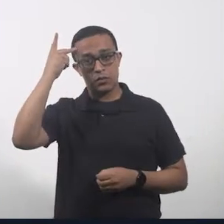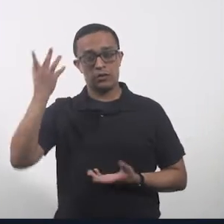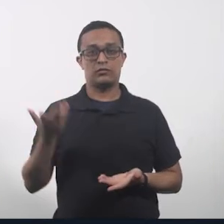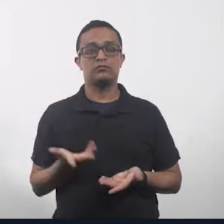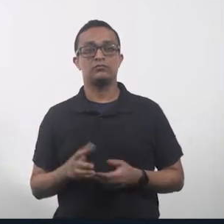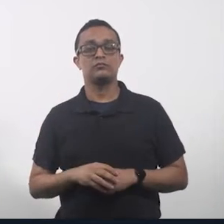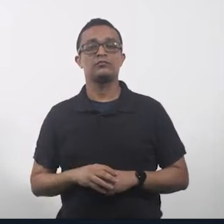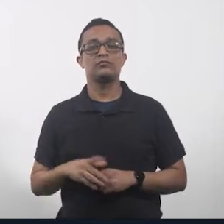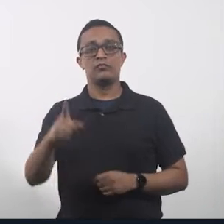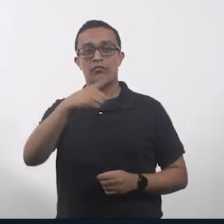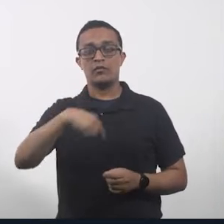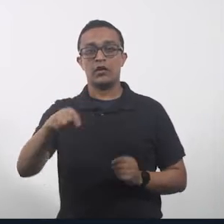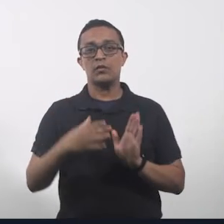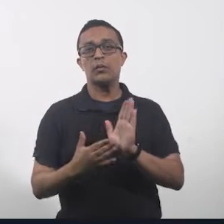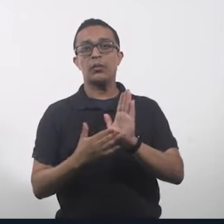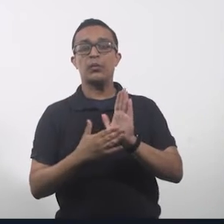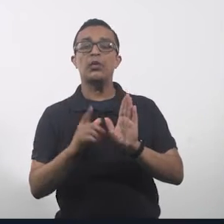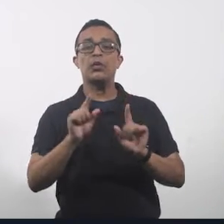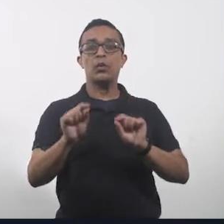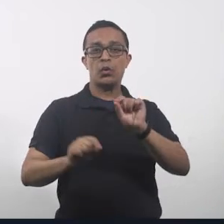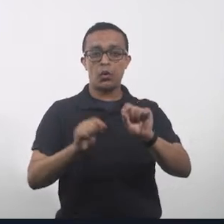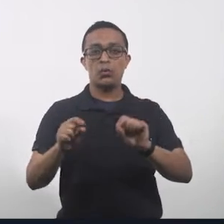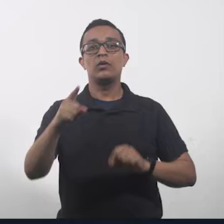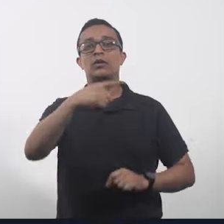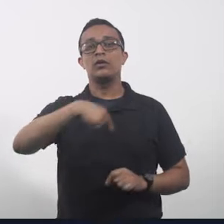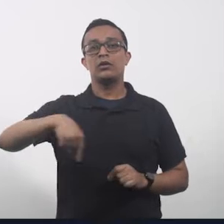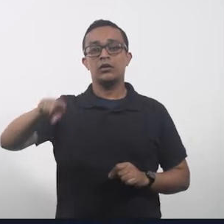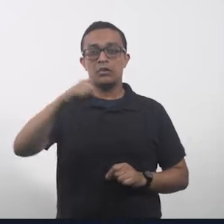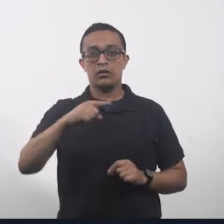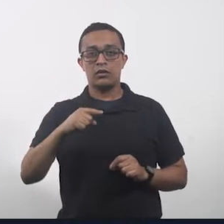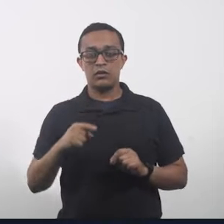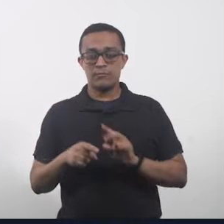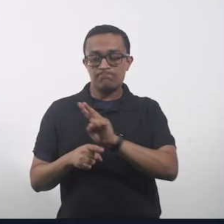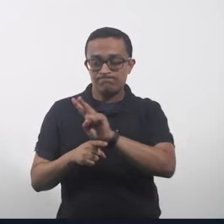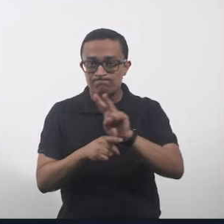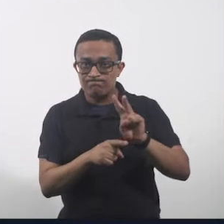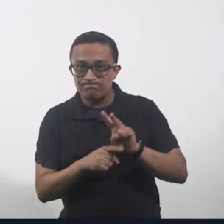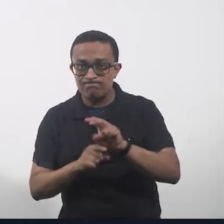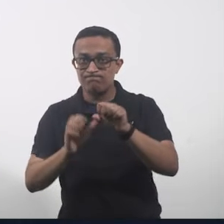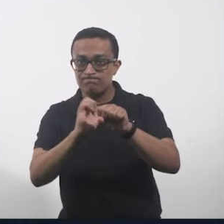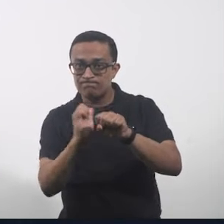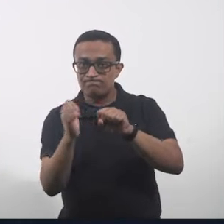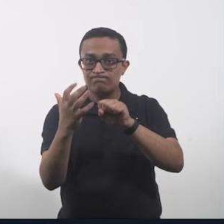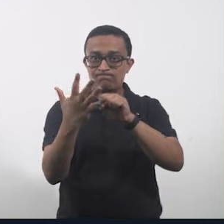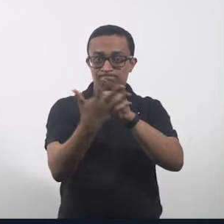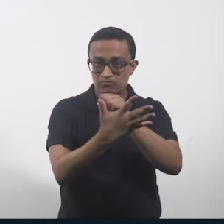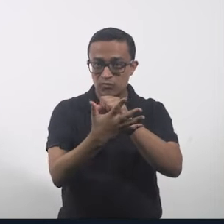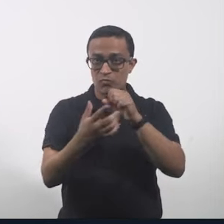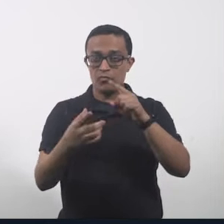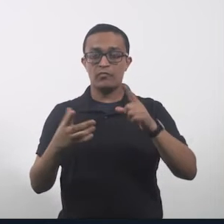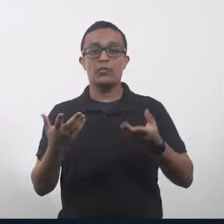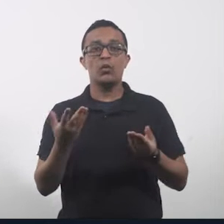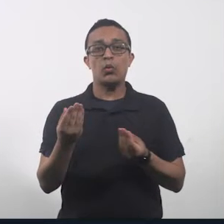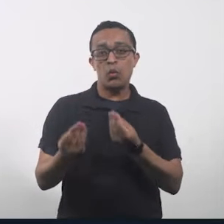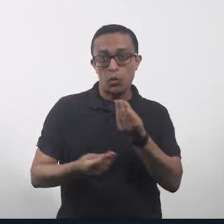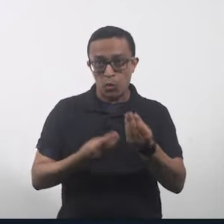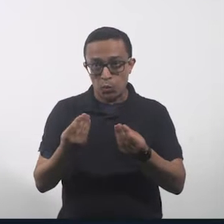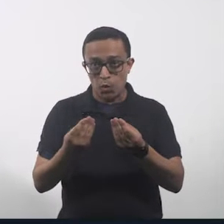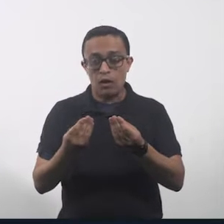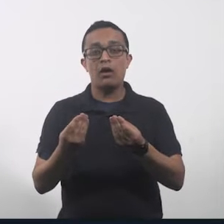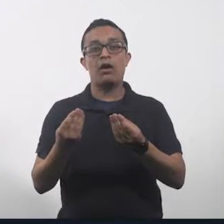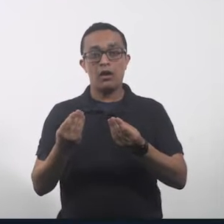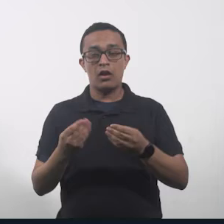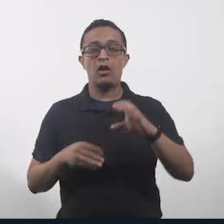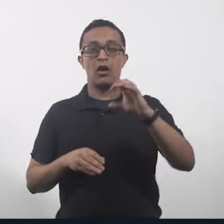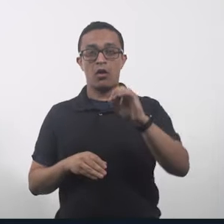plano, como todos sabem, as medidas de controle da Covid-19, essas medidas não farmacológicas, foram recomendadas